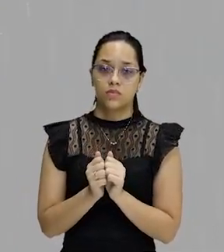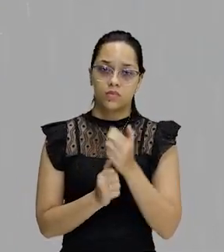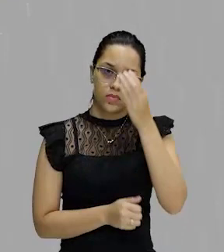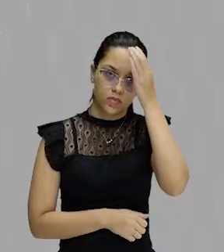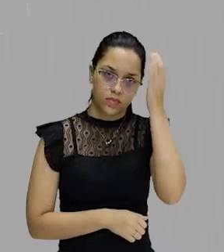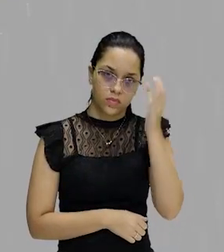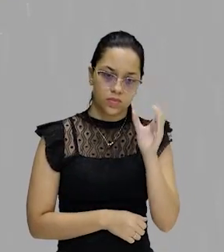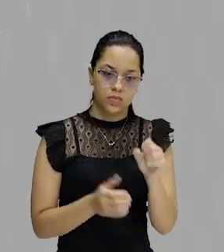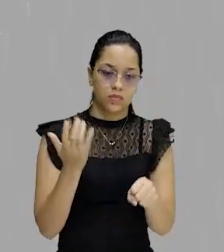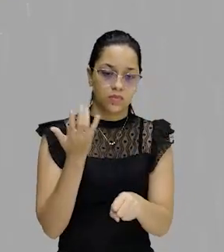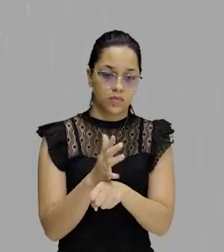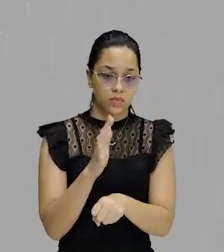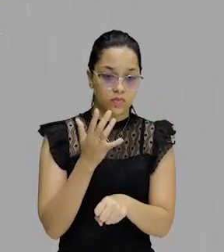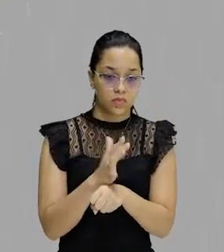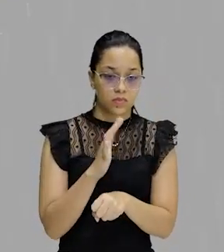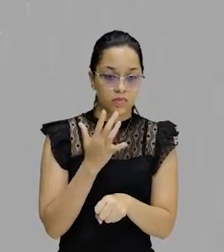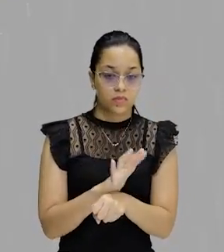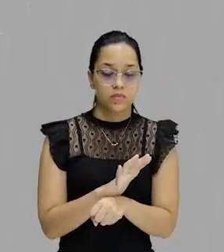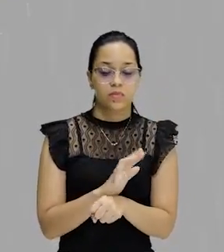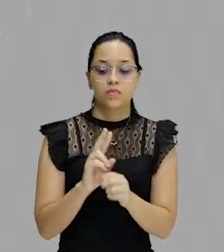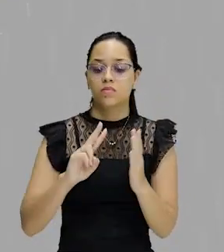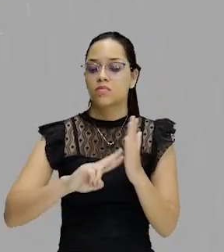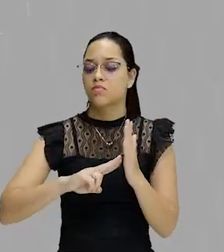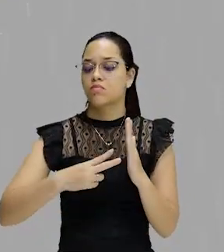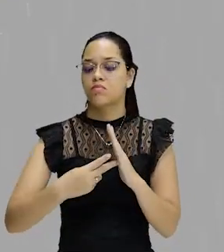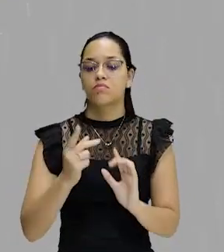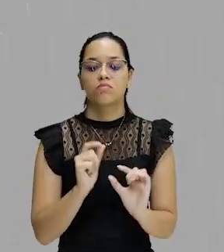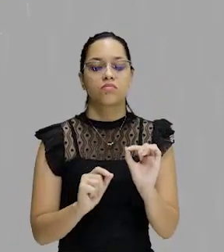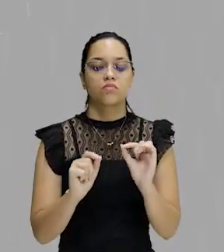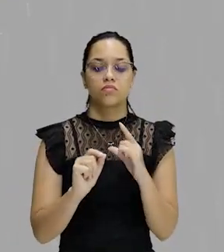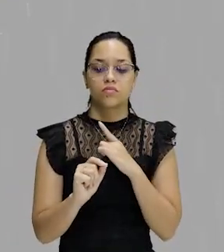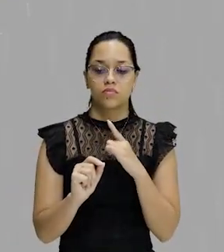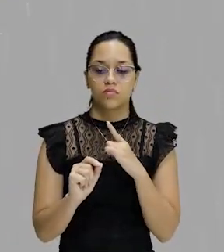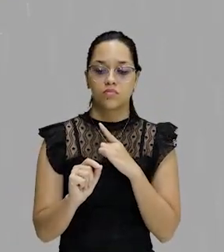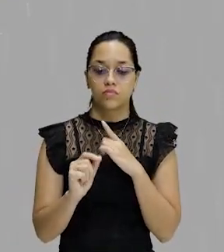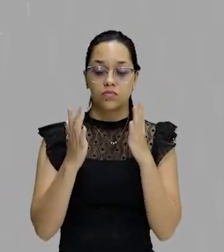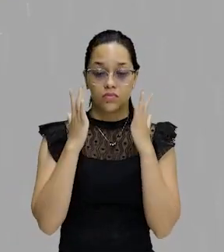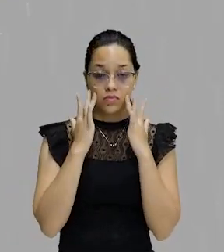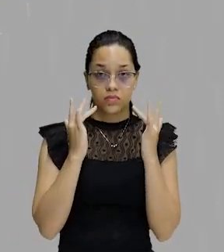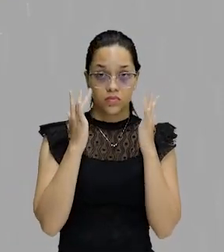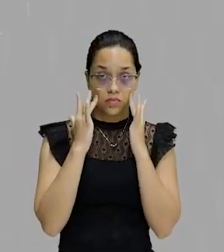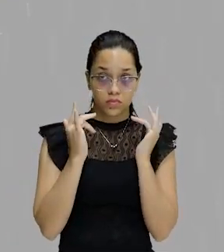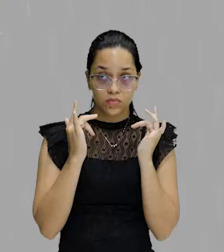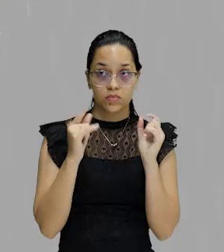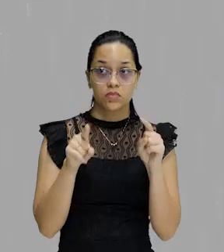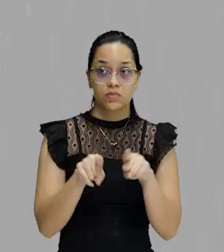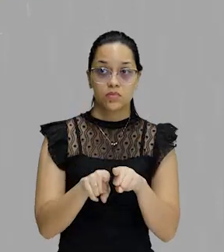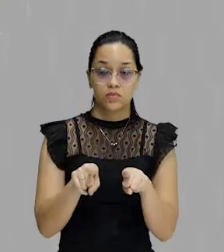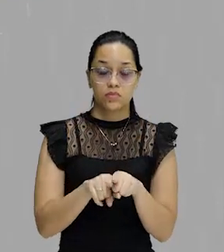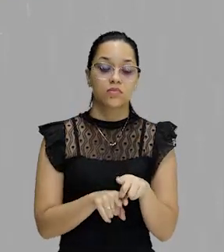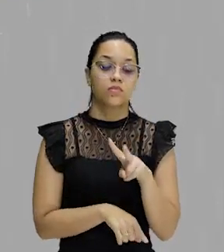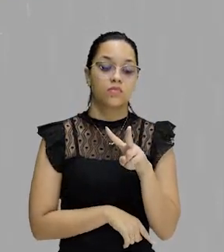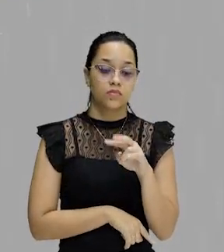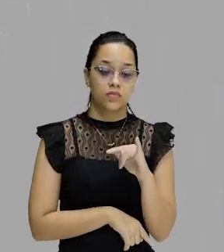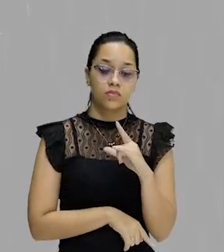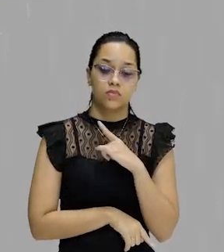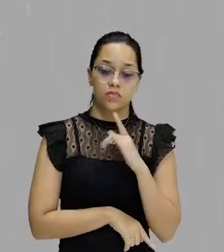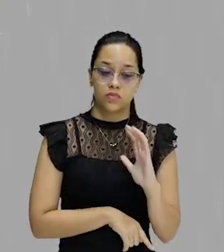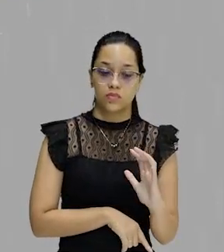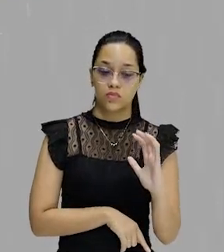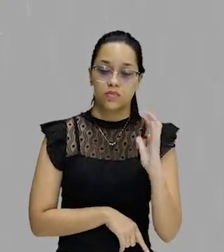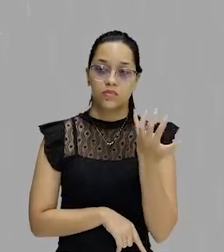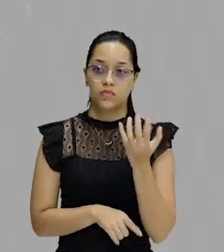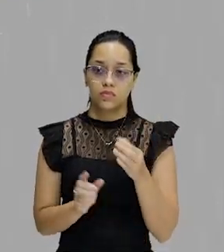da prática do mecenato, ou seja, do patrocínio da arte, o patrocínio da arte ele foi